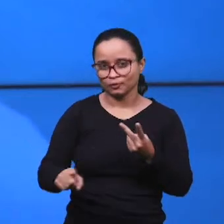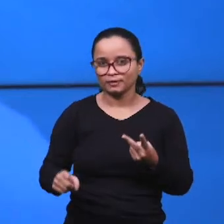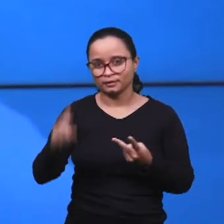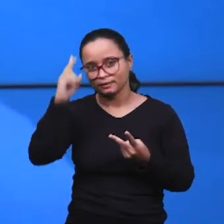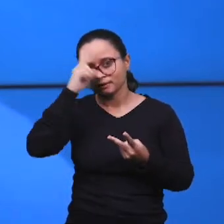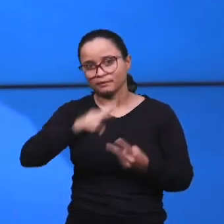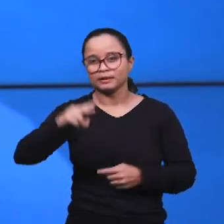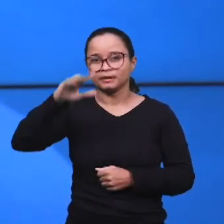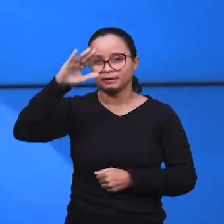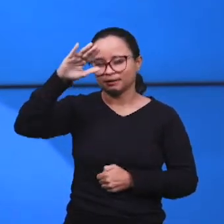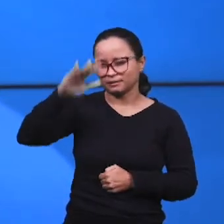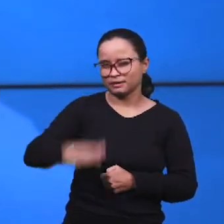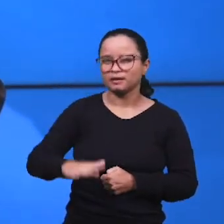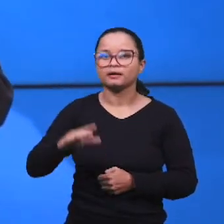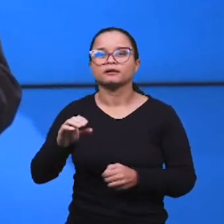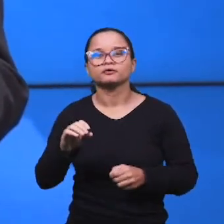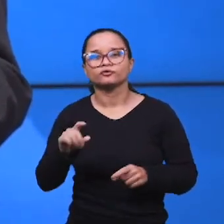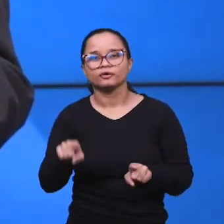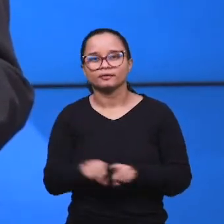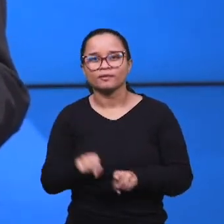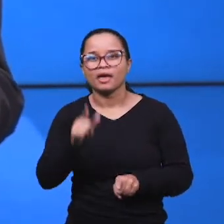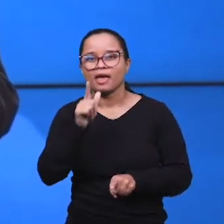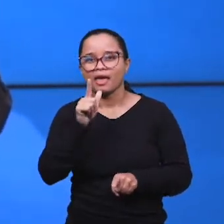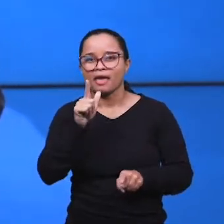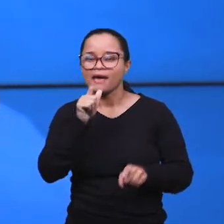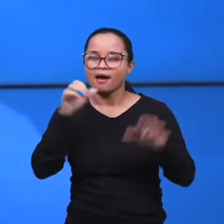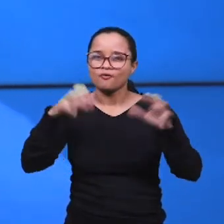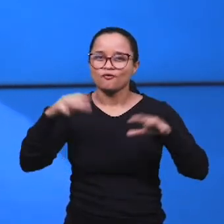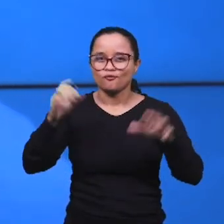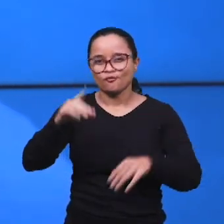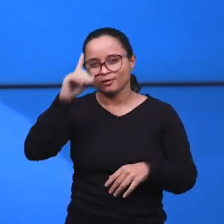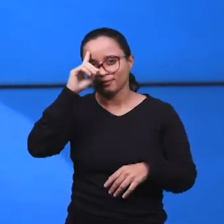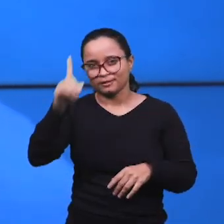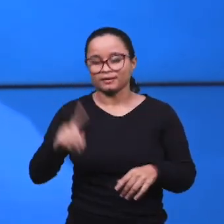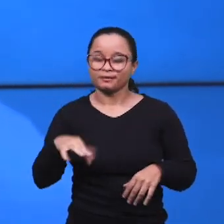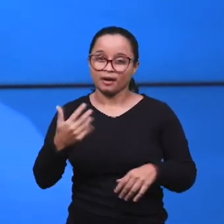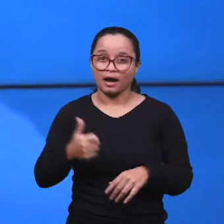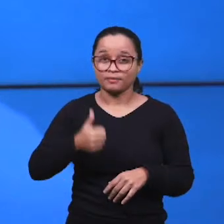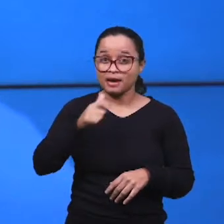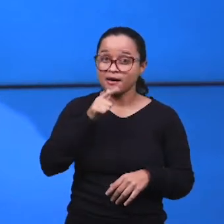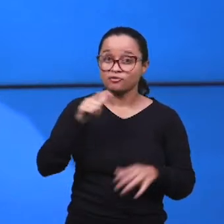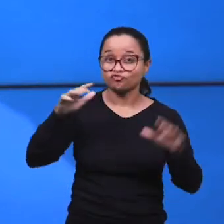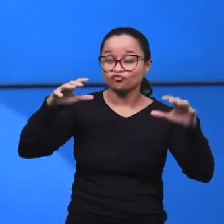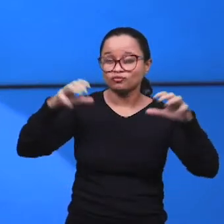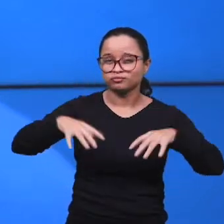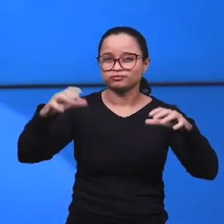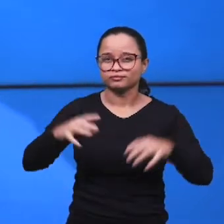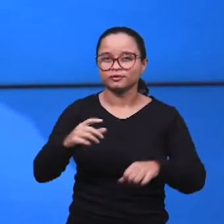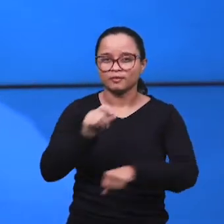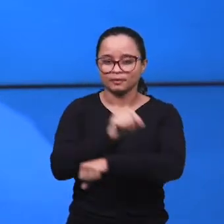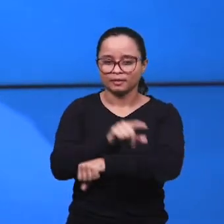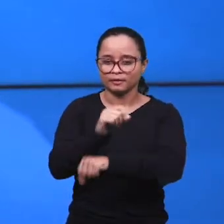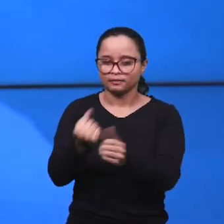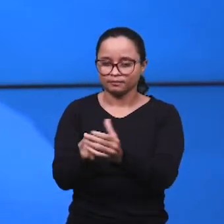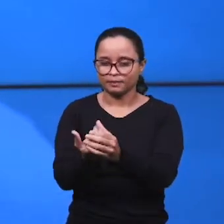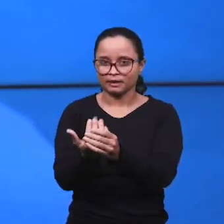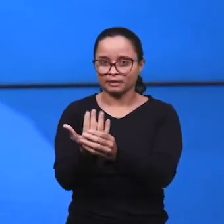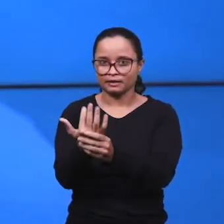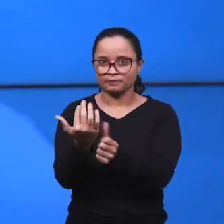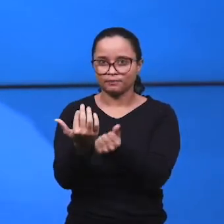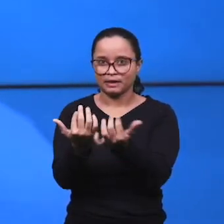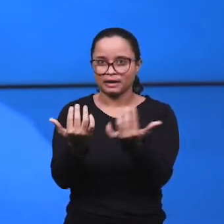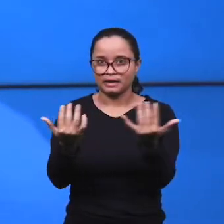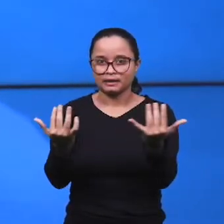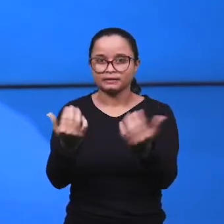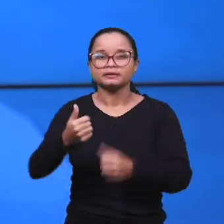da tarde do dia. Então, realmente, as primeiras chuvas era para que a semente brotasse, a planta crescesse,